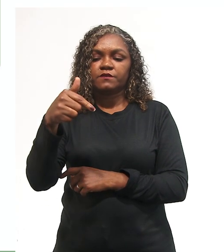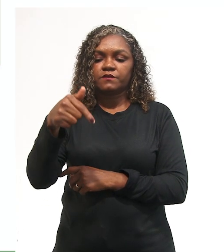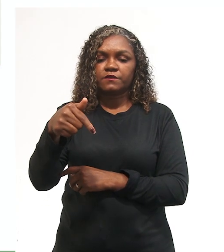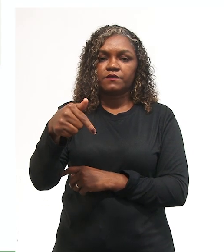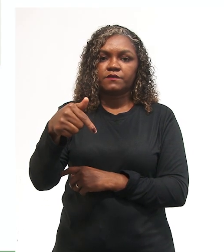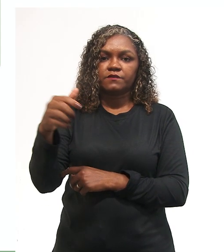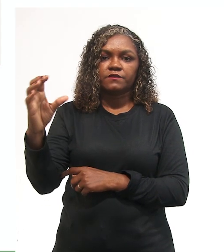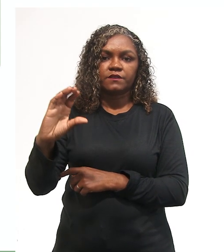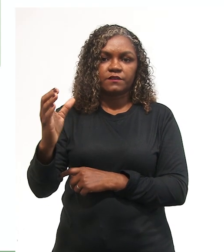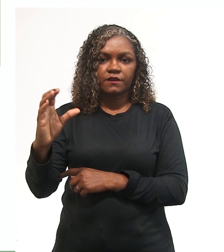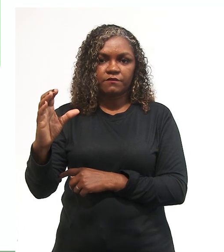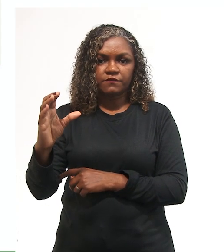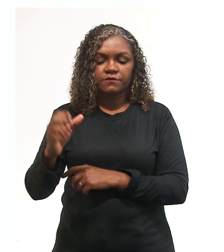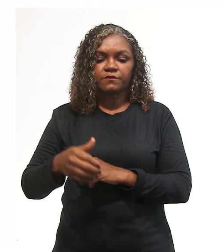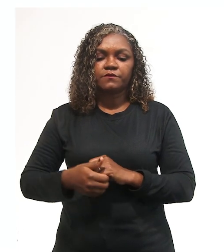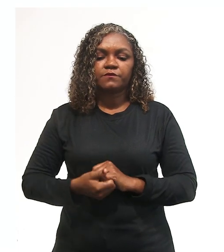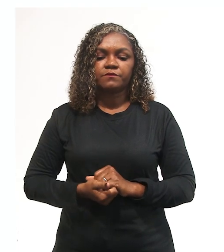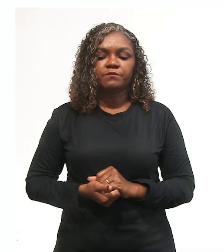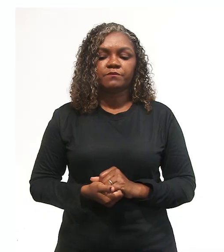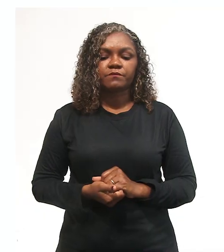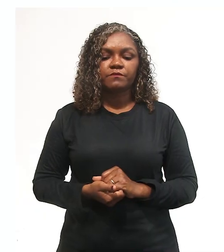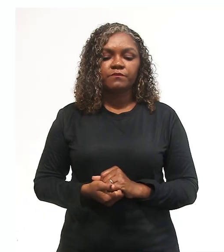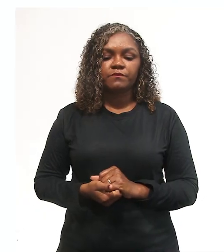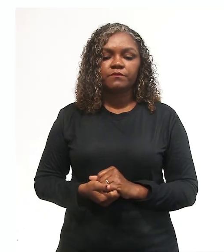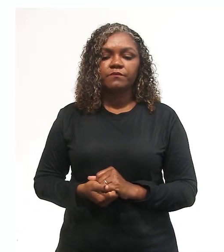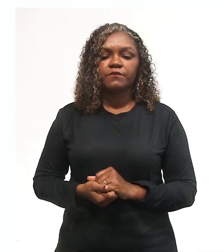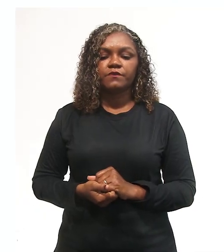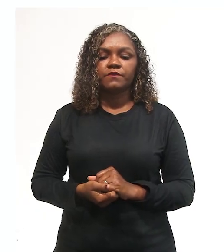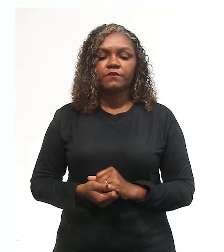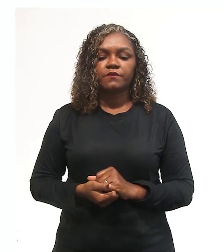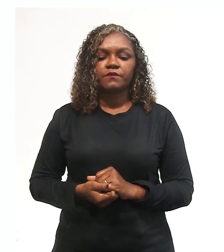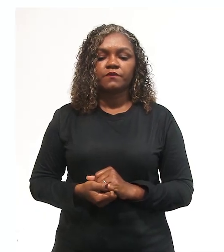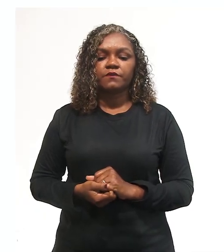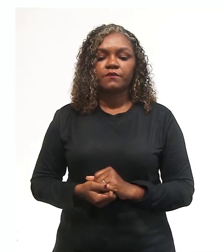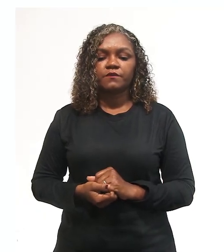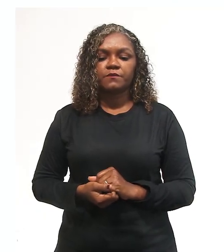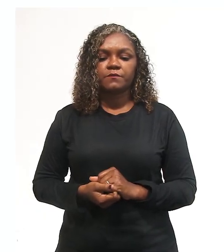R$225,37 aproximando, né? A gente vai ter aqui um montante de